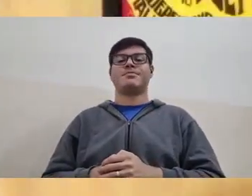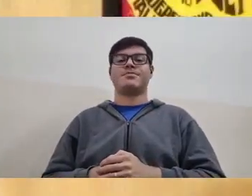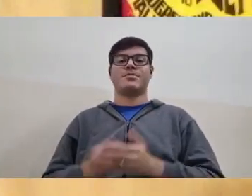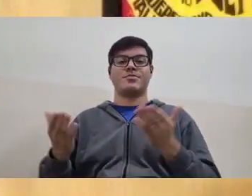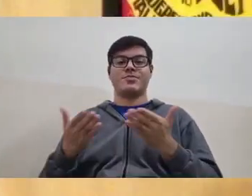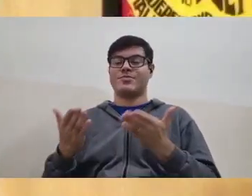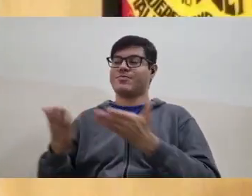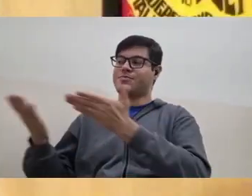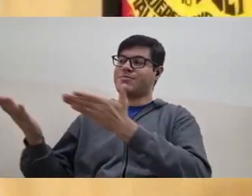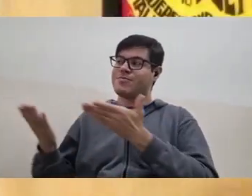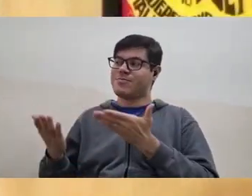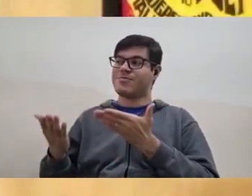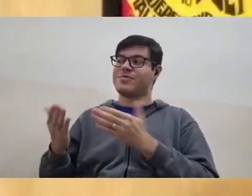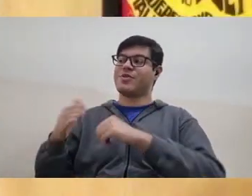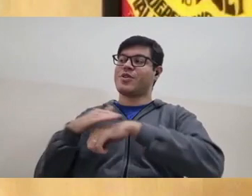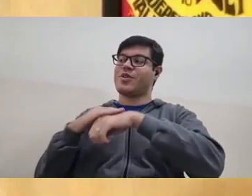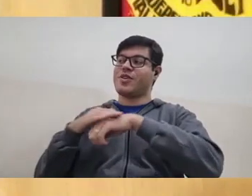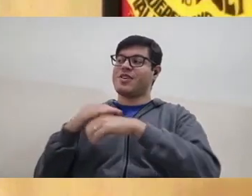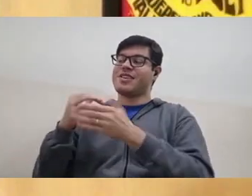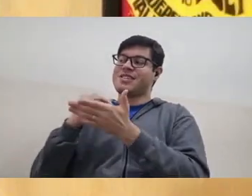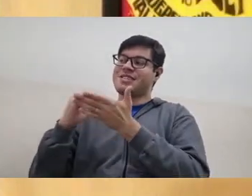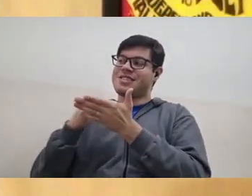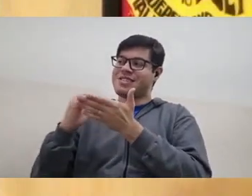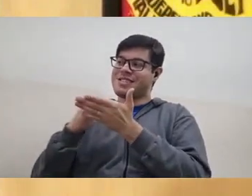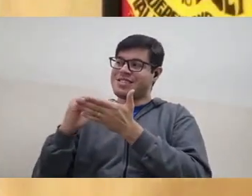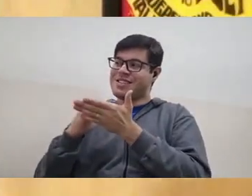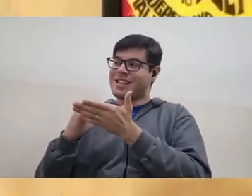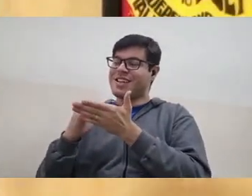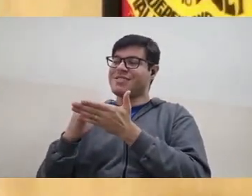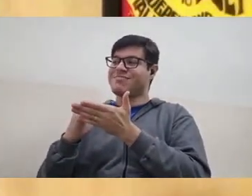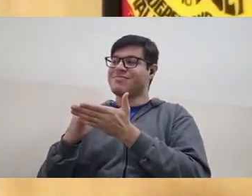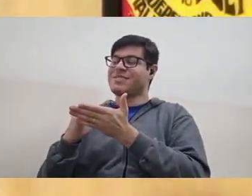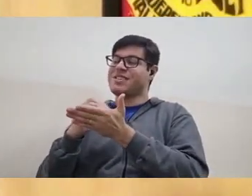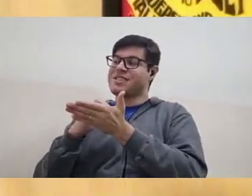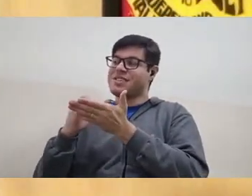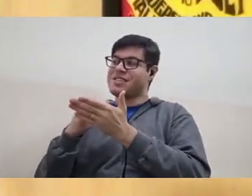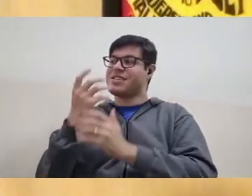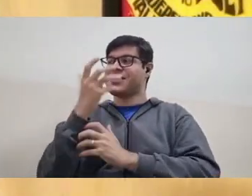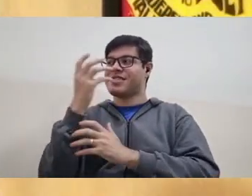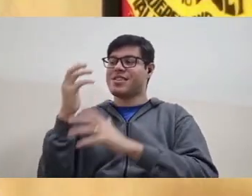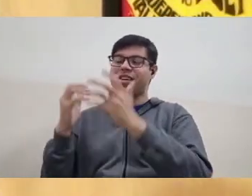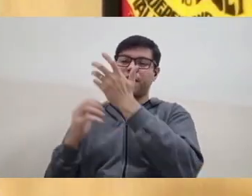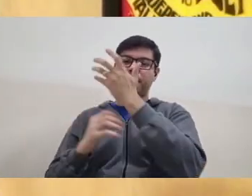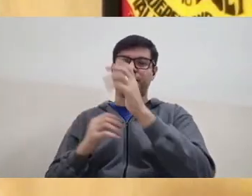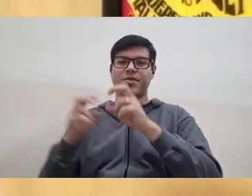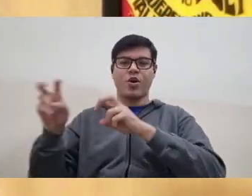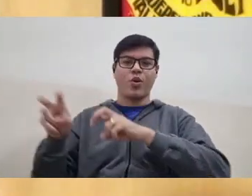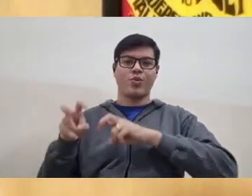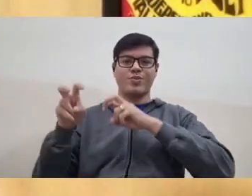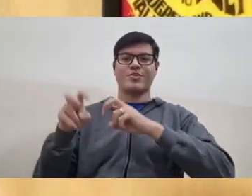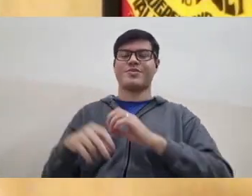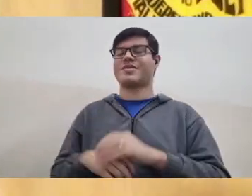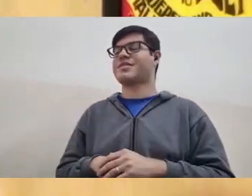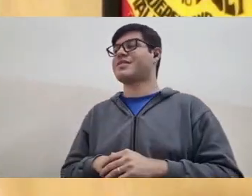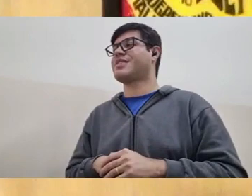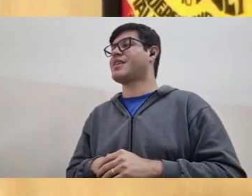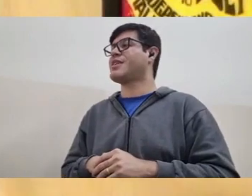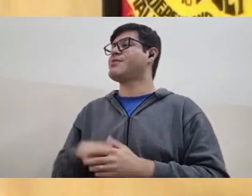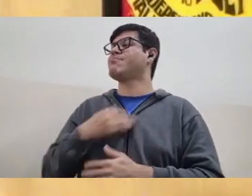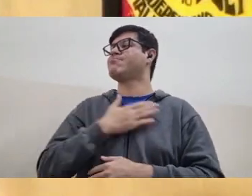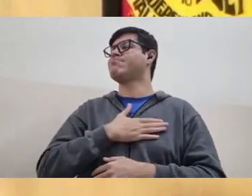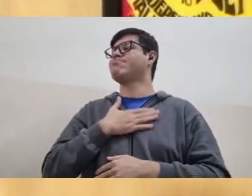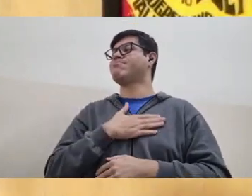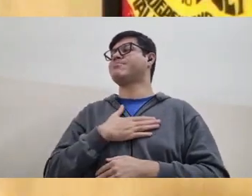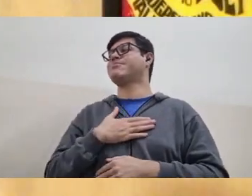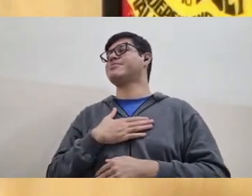Rodolfo Bergamin, é o secretário da casa em que vivemos. É o meio ambiente, é a casa que vivemos, né? Com certeza.